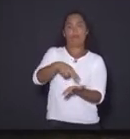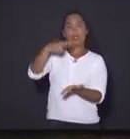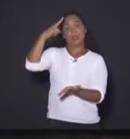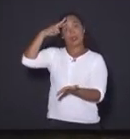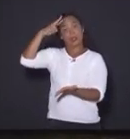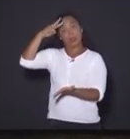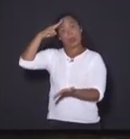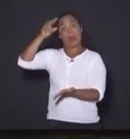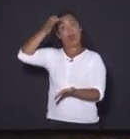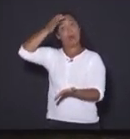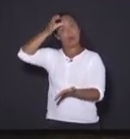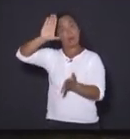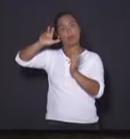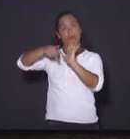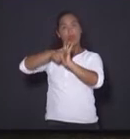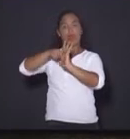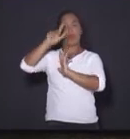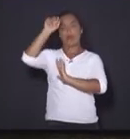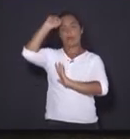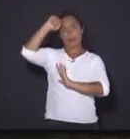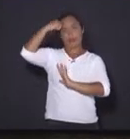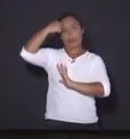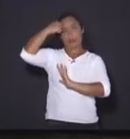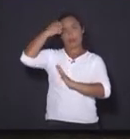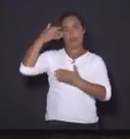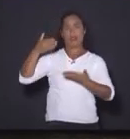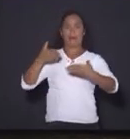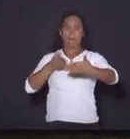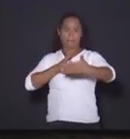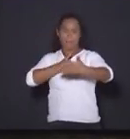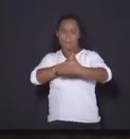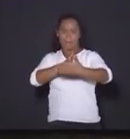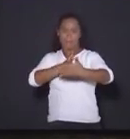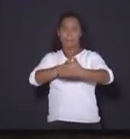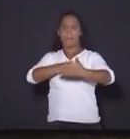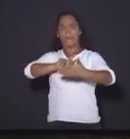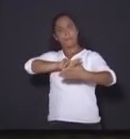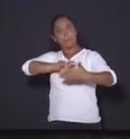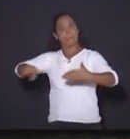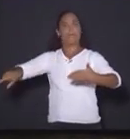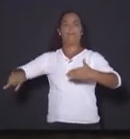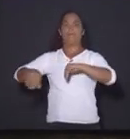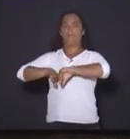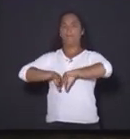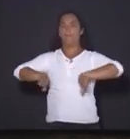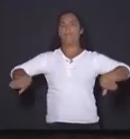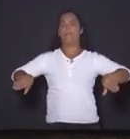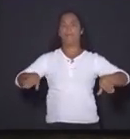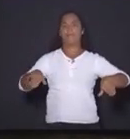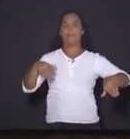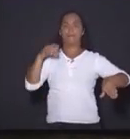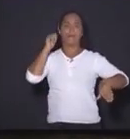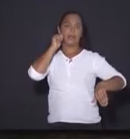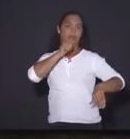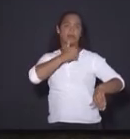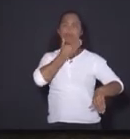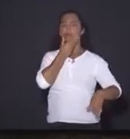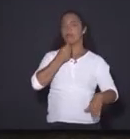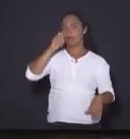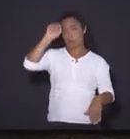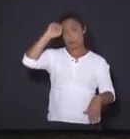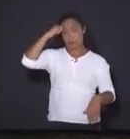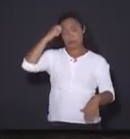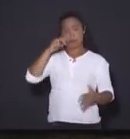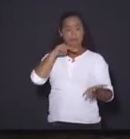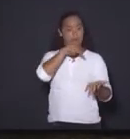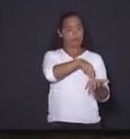negra no brasil de rompimento das barreiras racistas impostas aos negros e as negras na ocupação